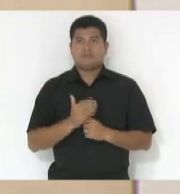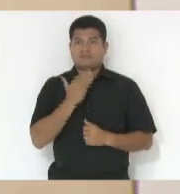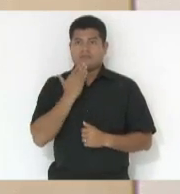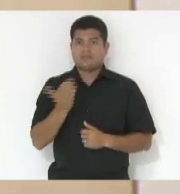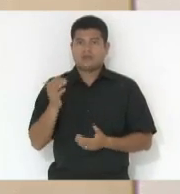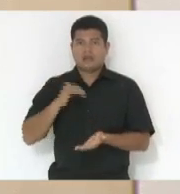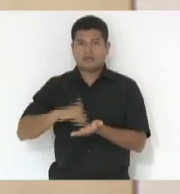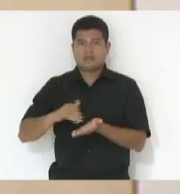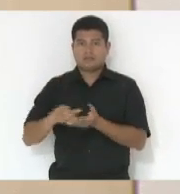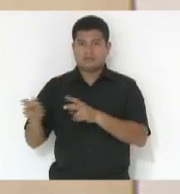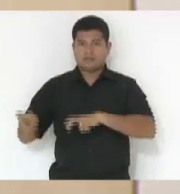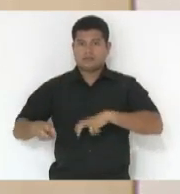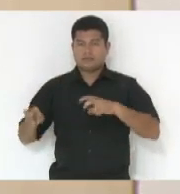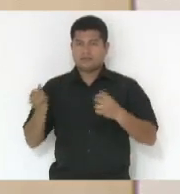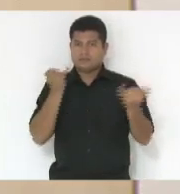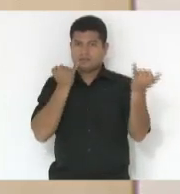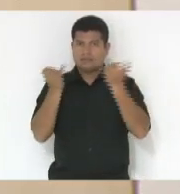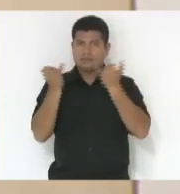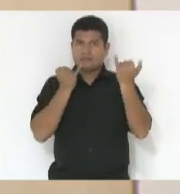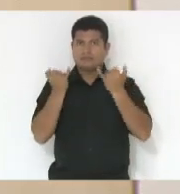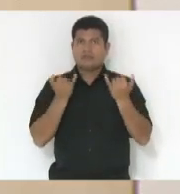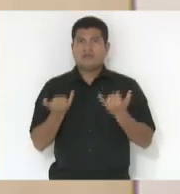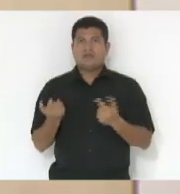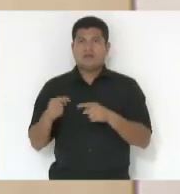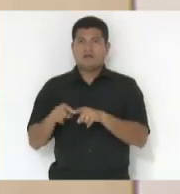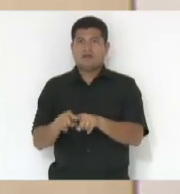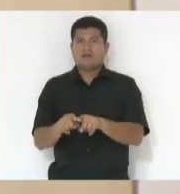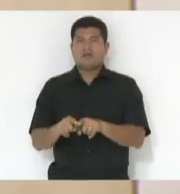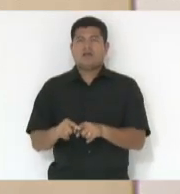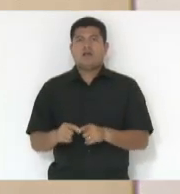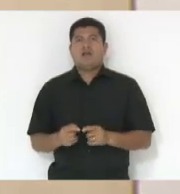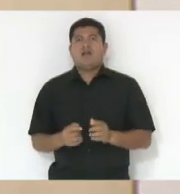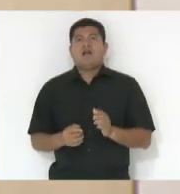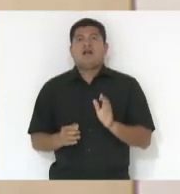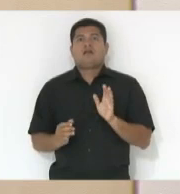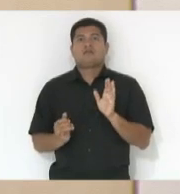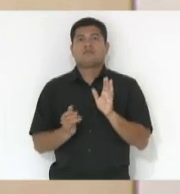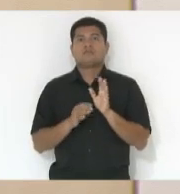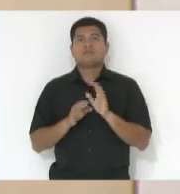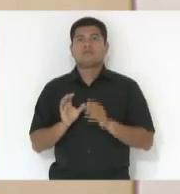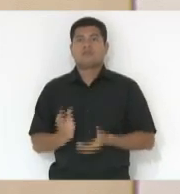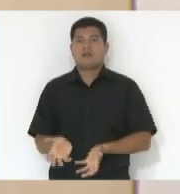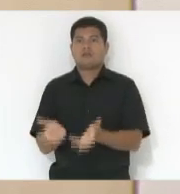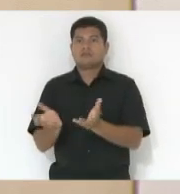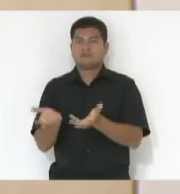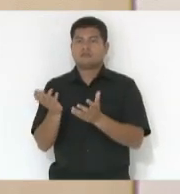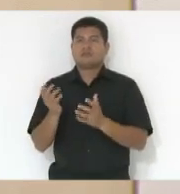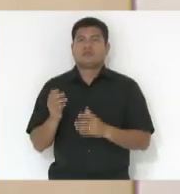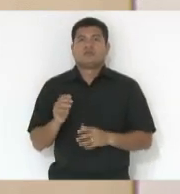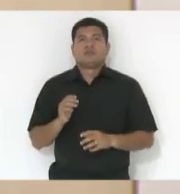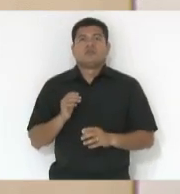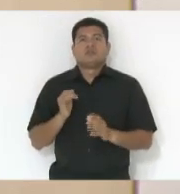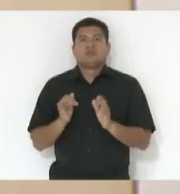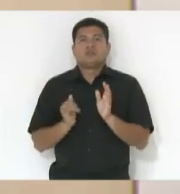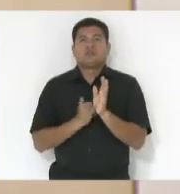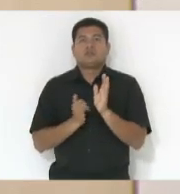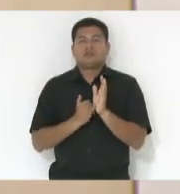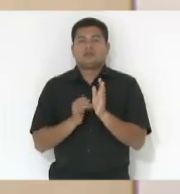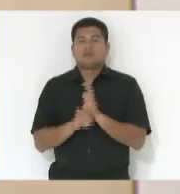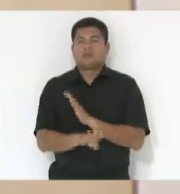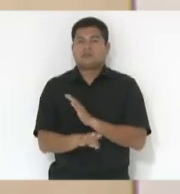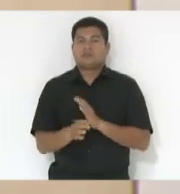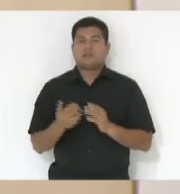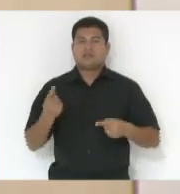Solicitando ao secretário da Fazenda informações acerca da concessão dos benefícios fiscais concedidos de gaveta. Em discussão. Não havendo quem